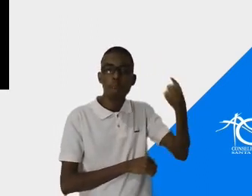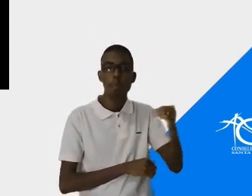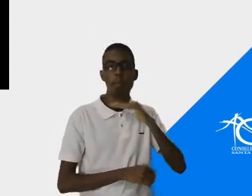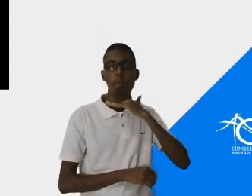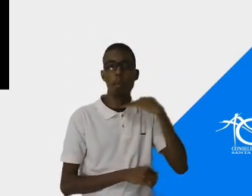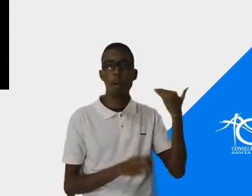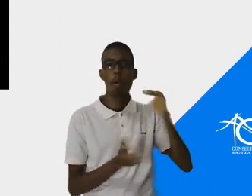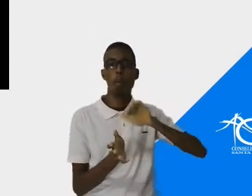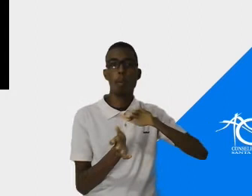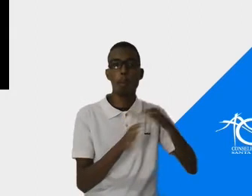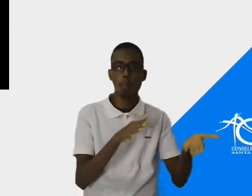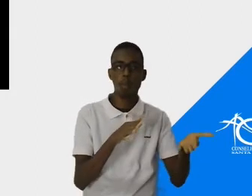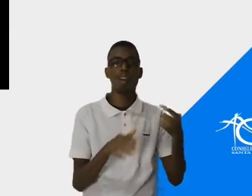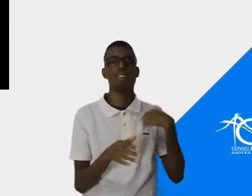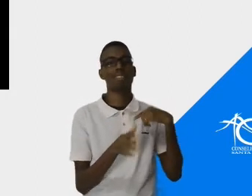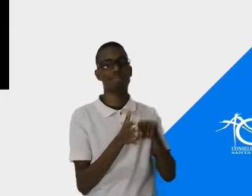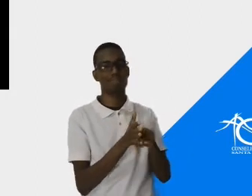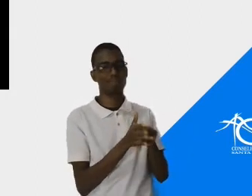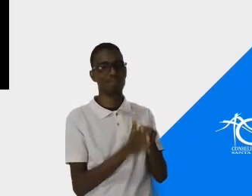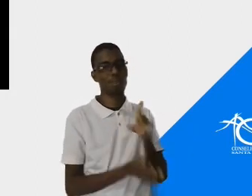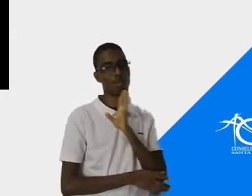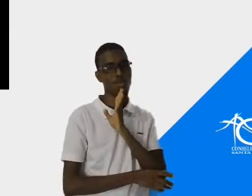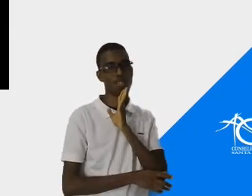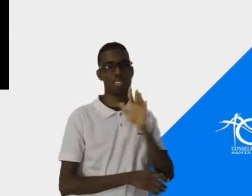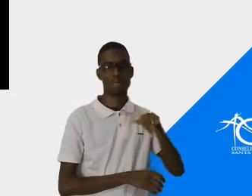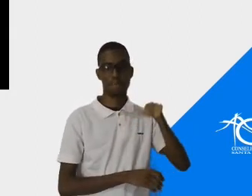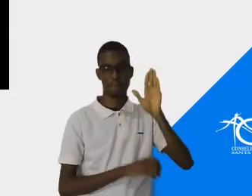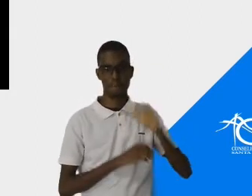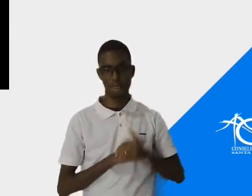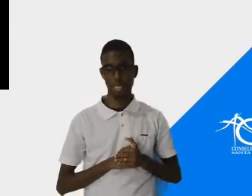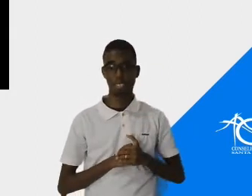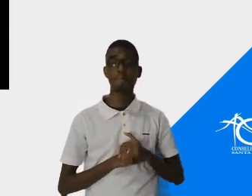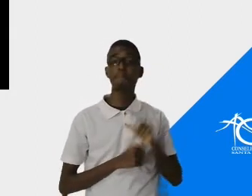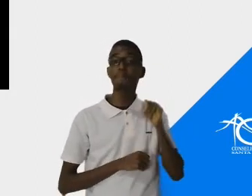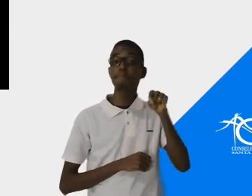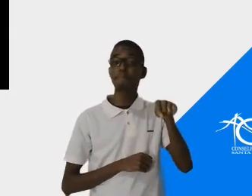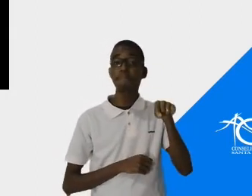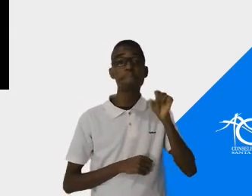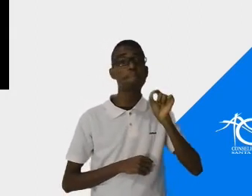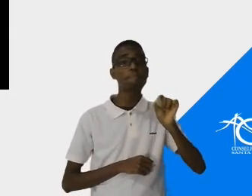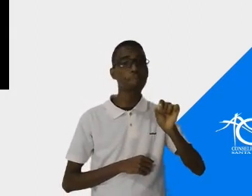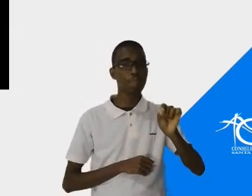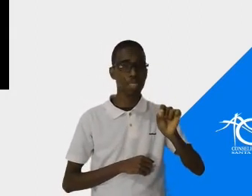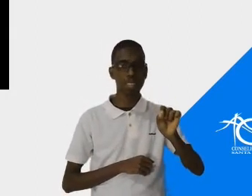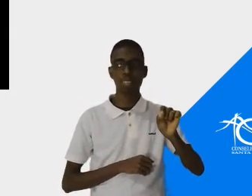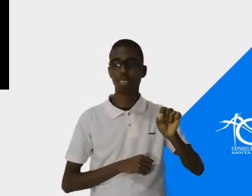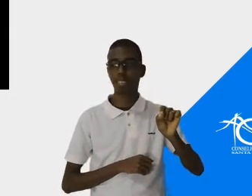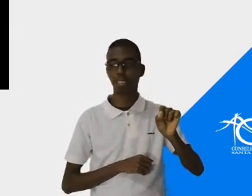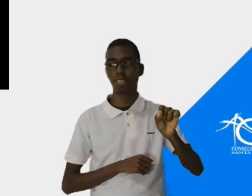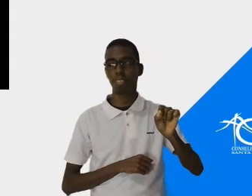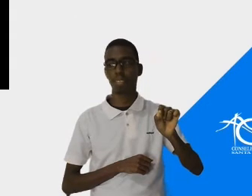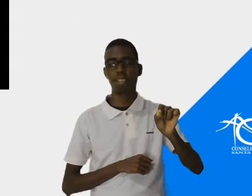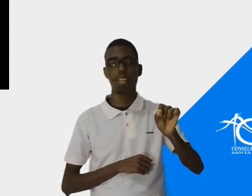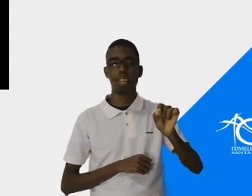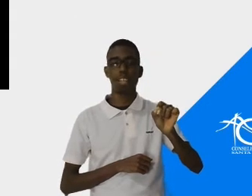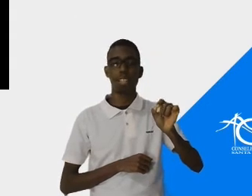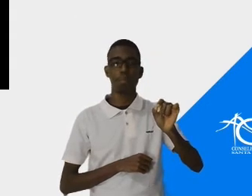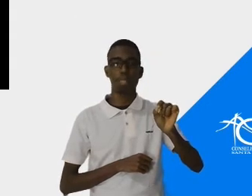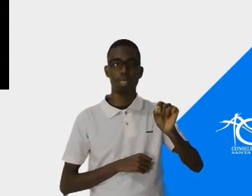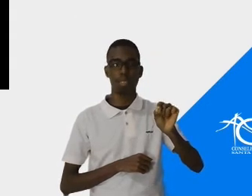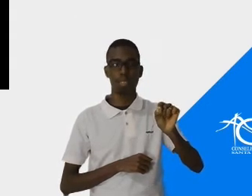pouquinho. Então, ele foi um caso que ele desenvolveu uma